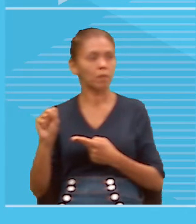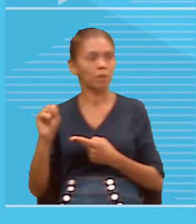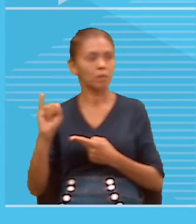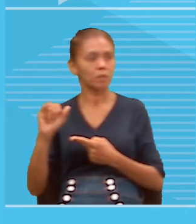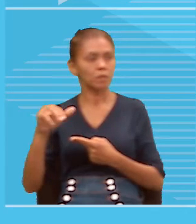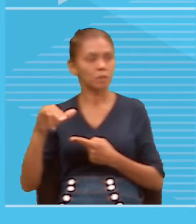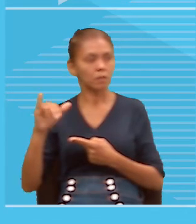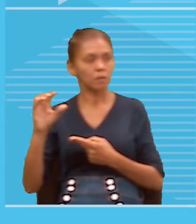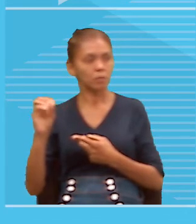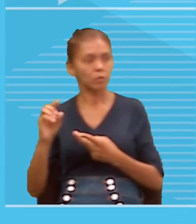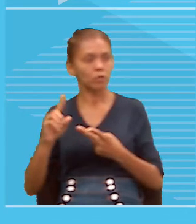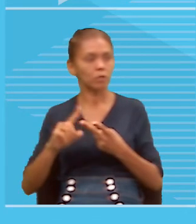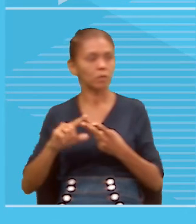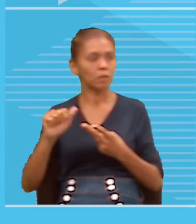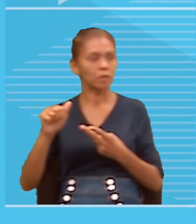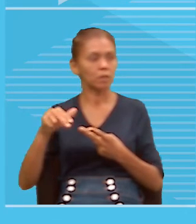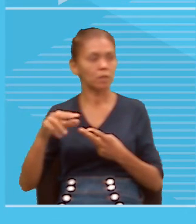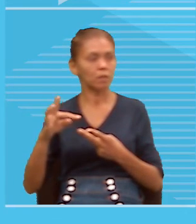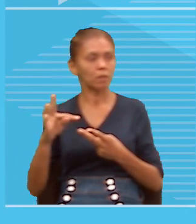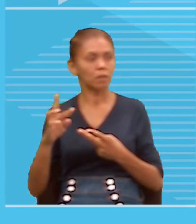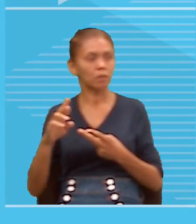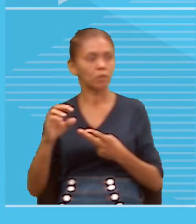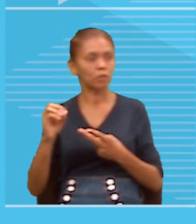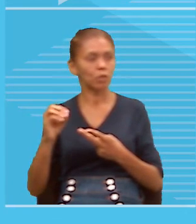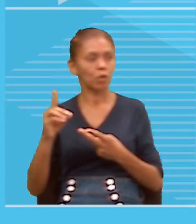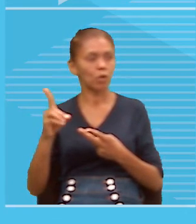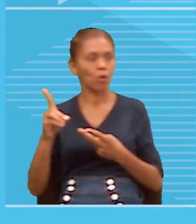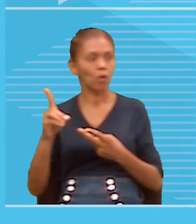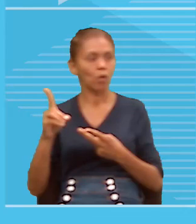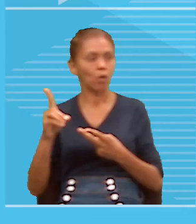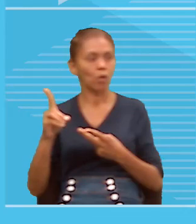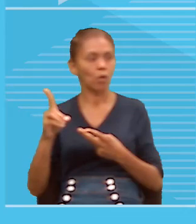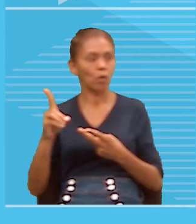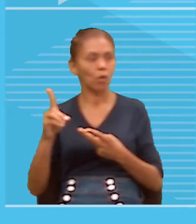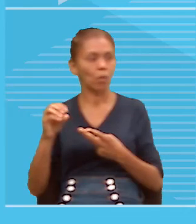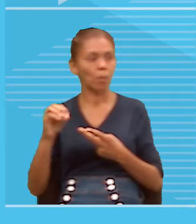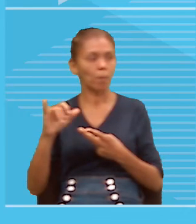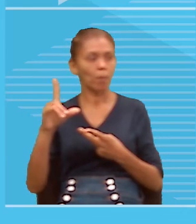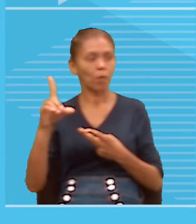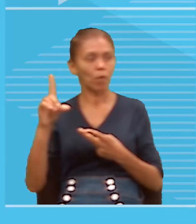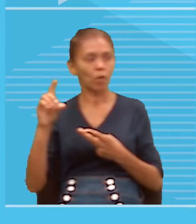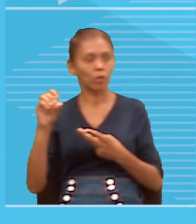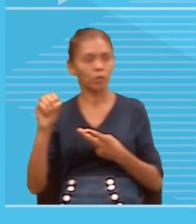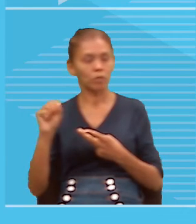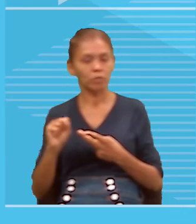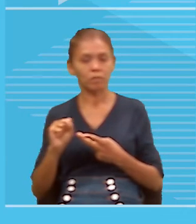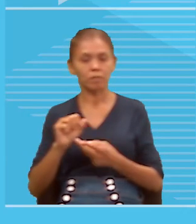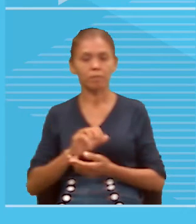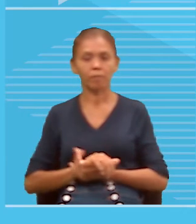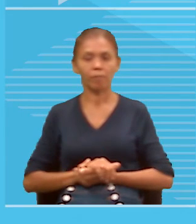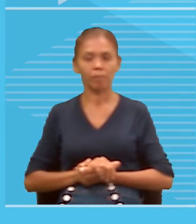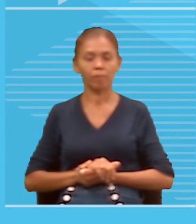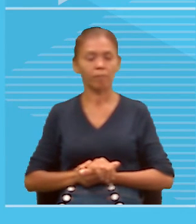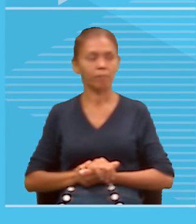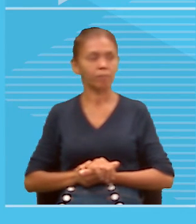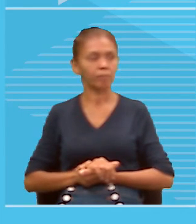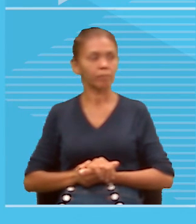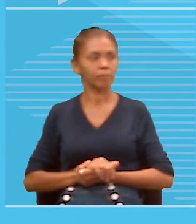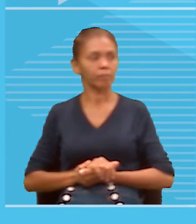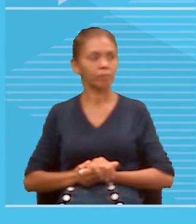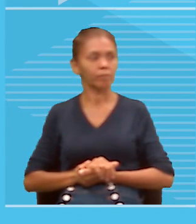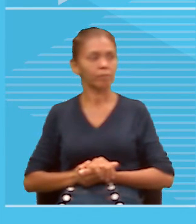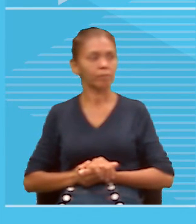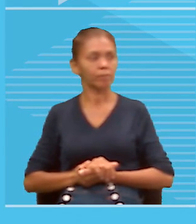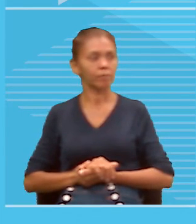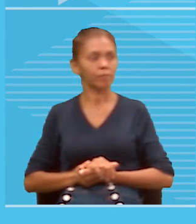parentesco maior e também mais características que se assemelham aos humanos então esses próximos primitivos estão